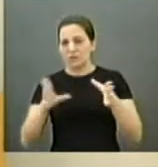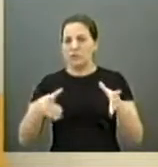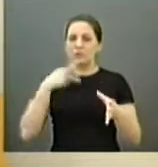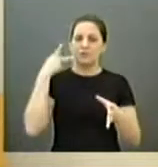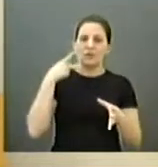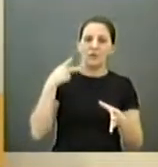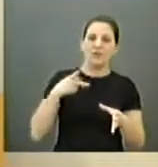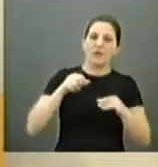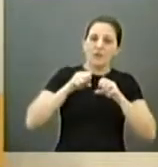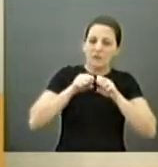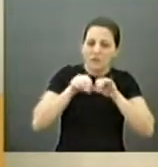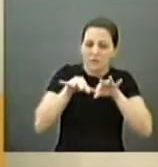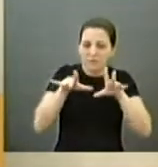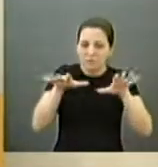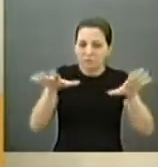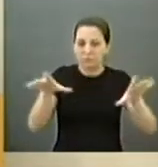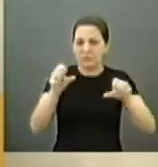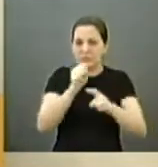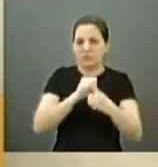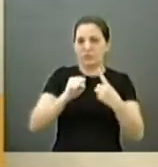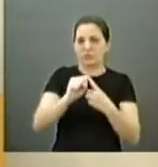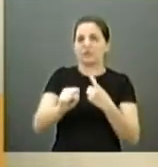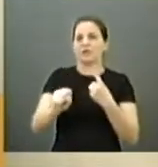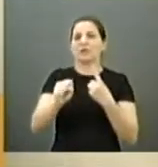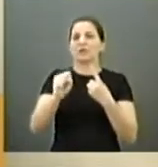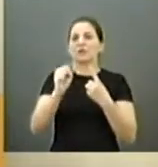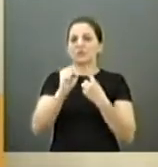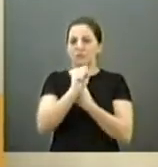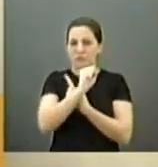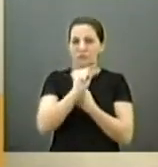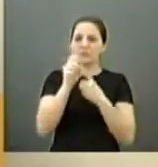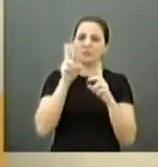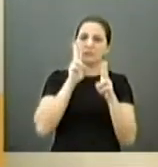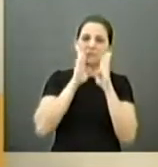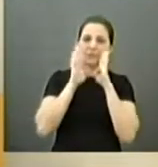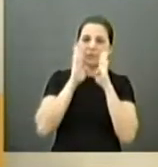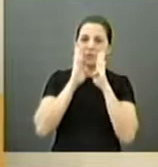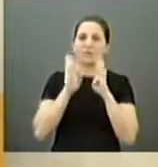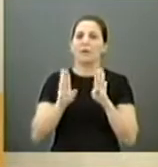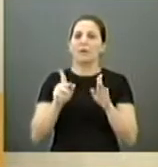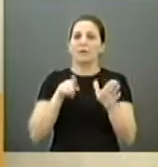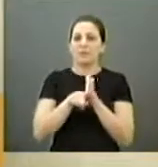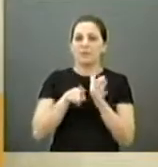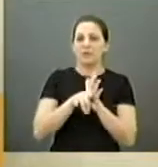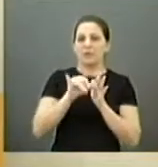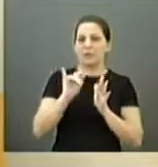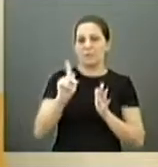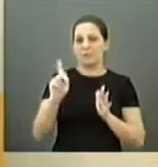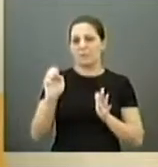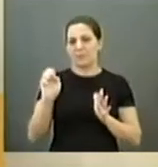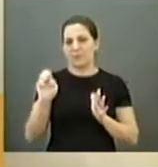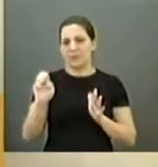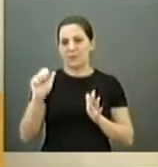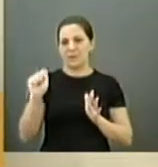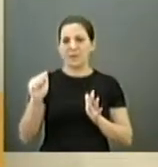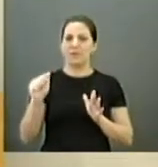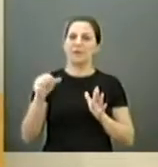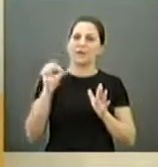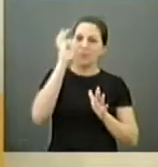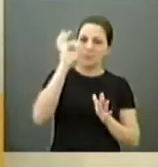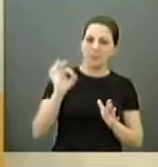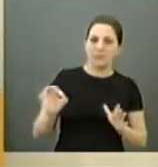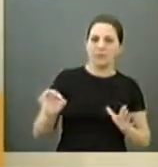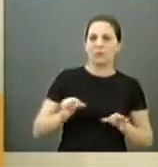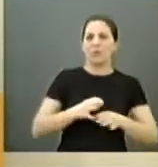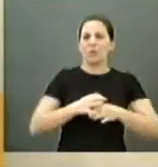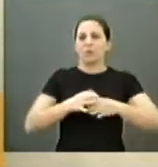grande aí na sociedade, nas redes sociais, sobre aquela pesquisa recente do IPEA, que aponta um percentual altíssimo